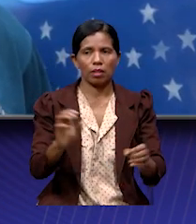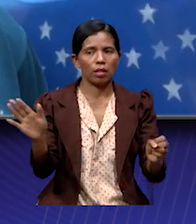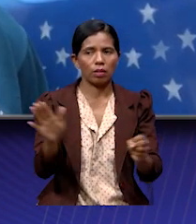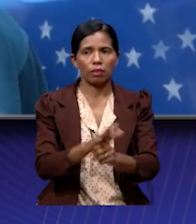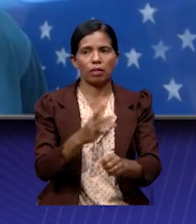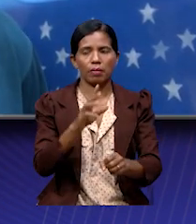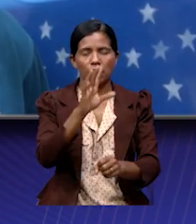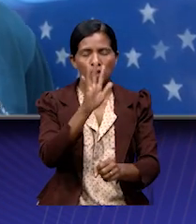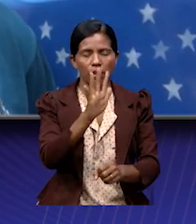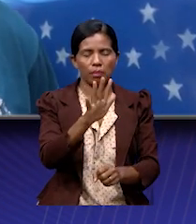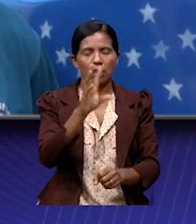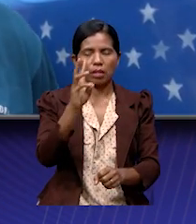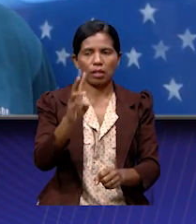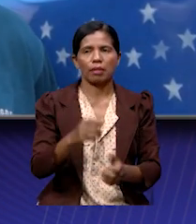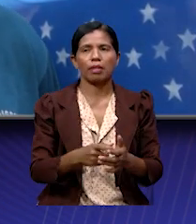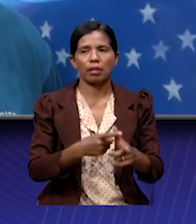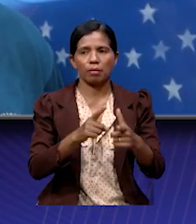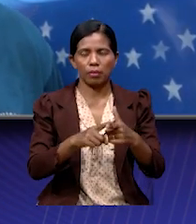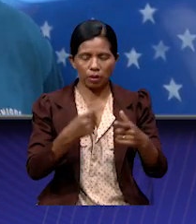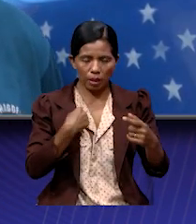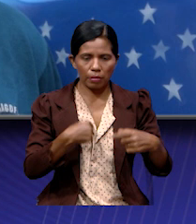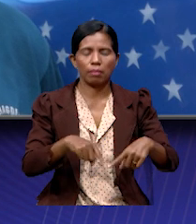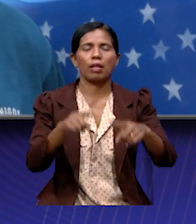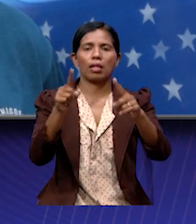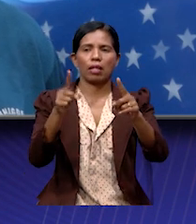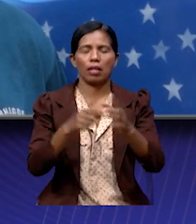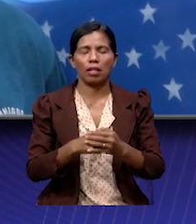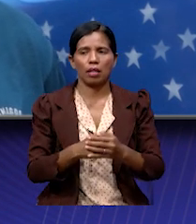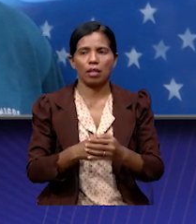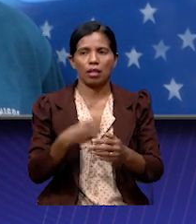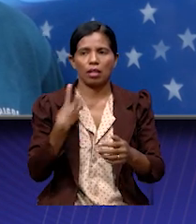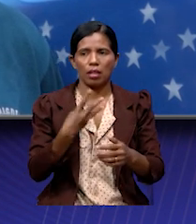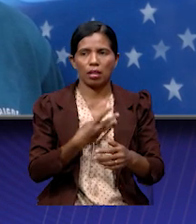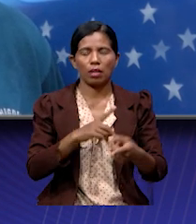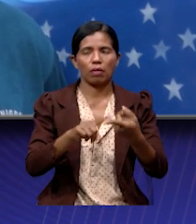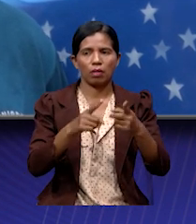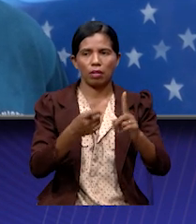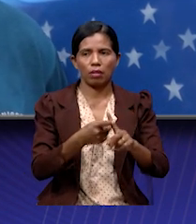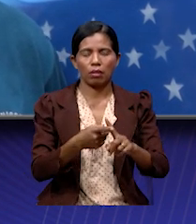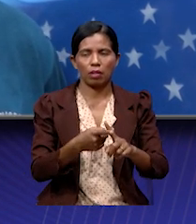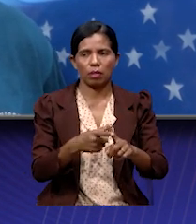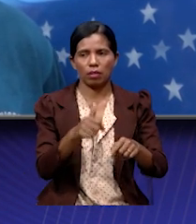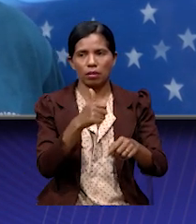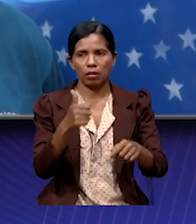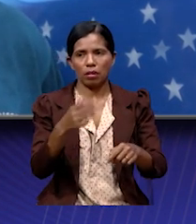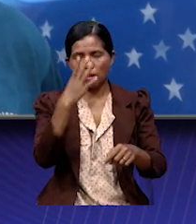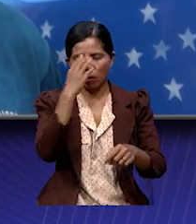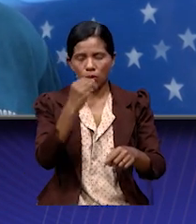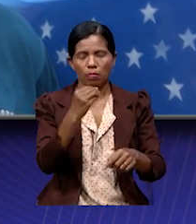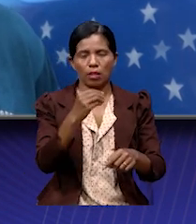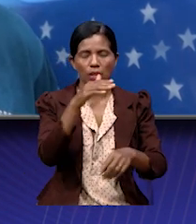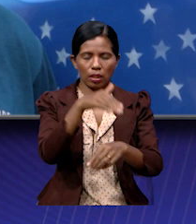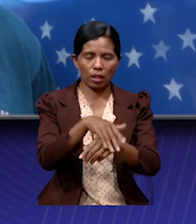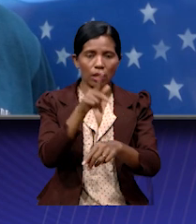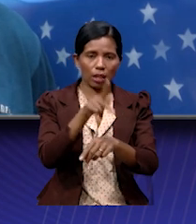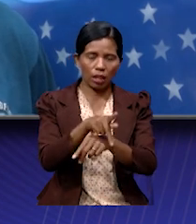nene ami usen ba maina e depois ami fila fali ba bae surti dia kar kolega balu ke toba kalan ruwa kalan tulu tanpa